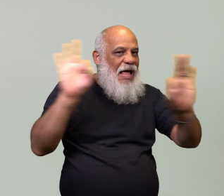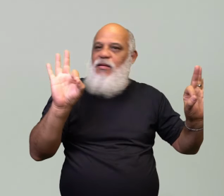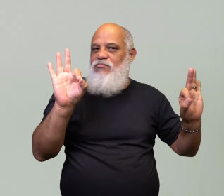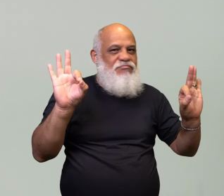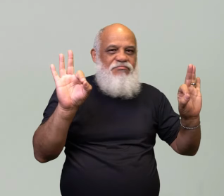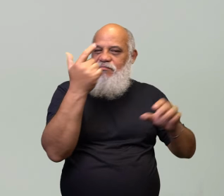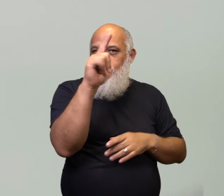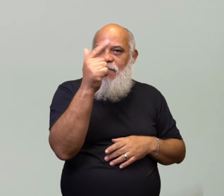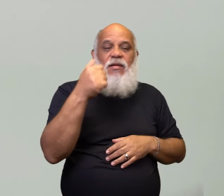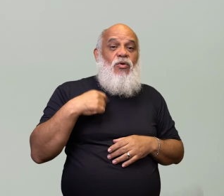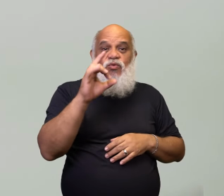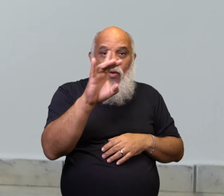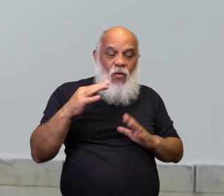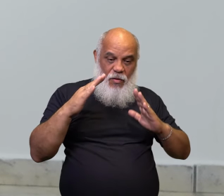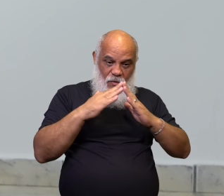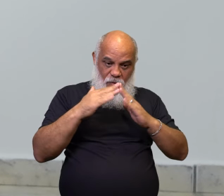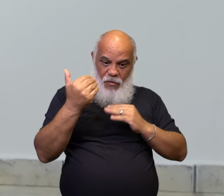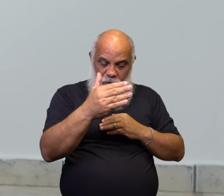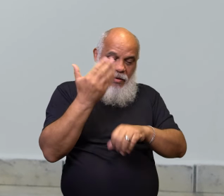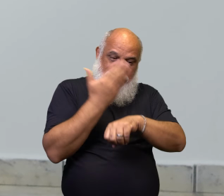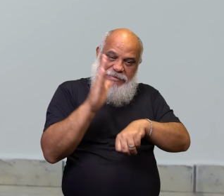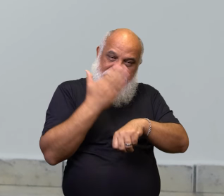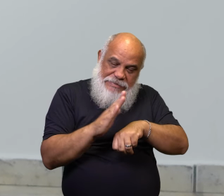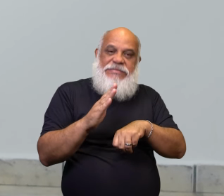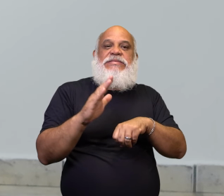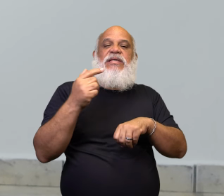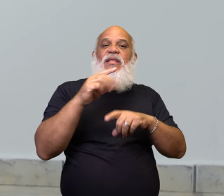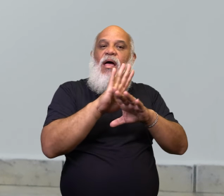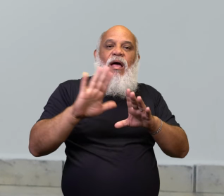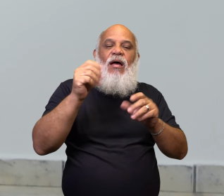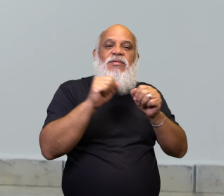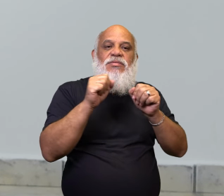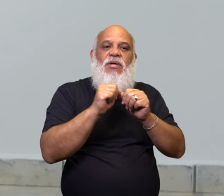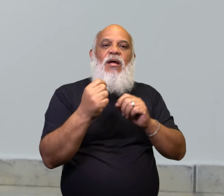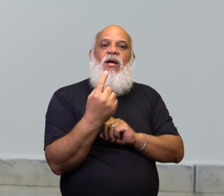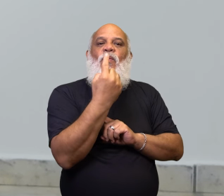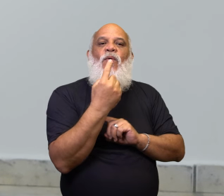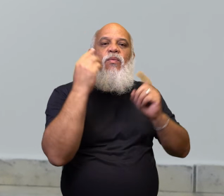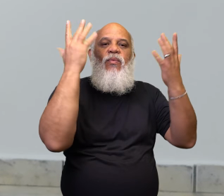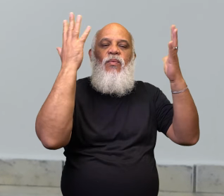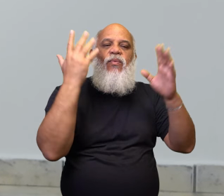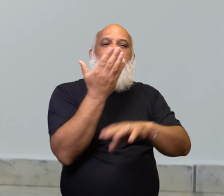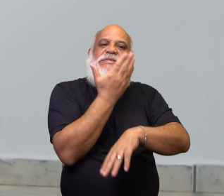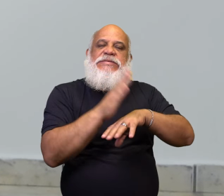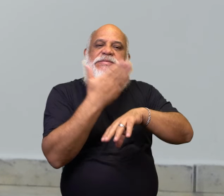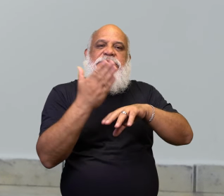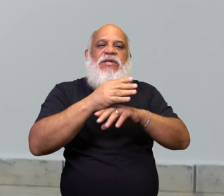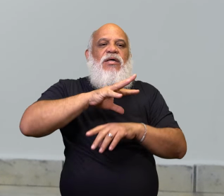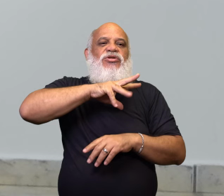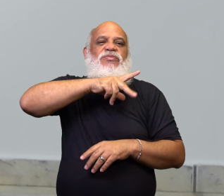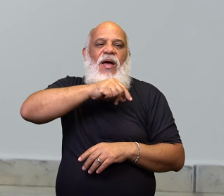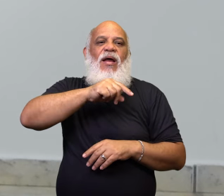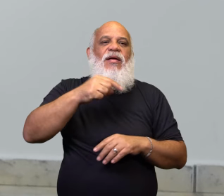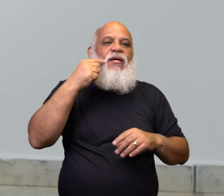meus aniversários de 15 anos, aqui no Parque de Belo, onde nós começávamos a dançar. Olha, nós olhávamos